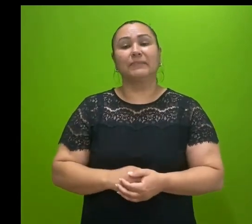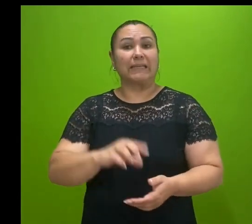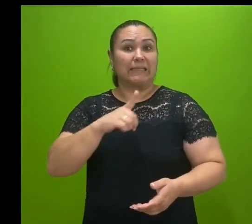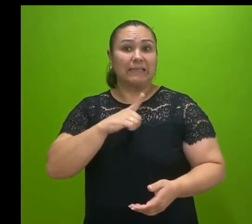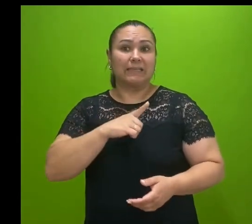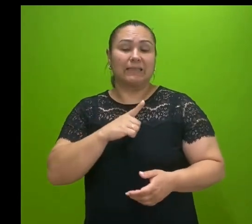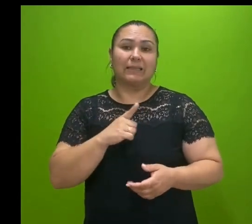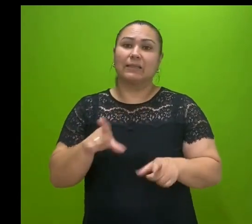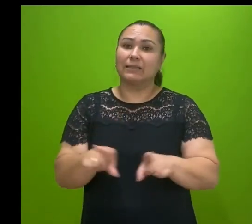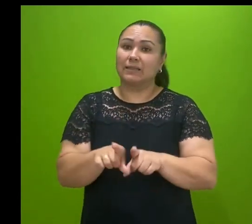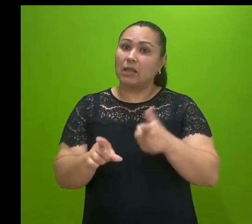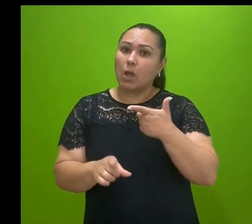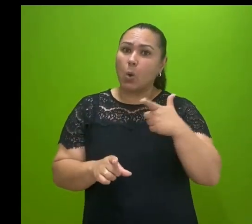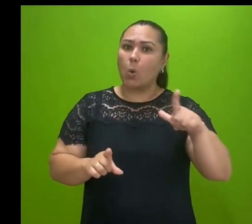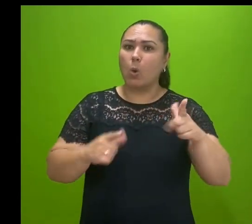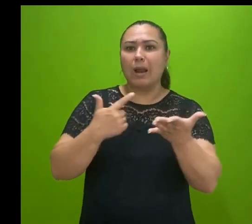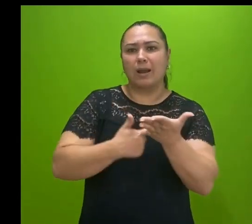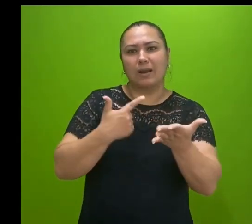racista.